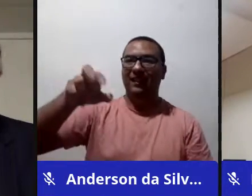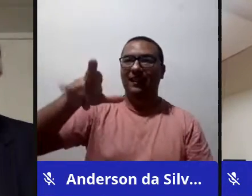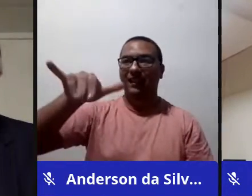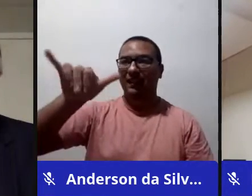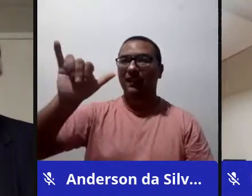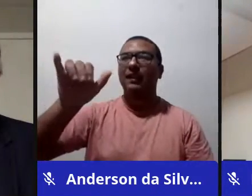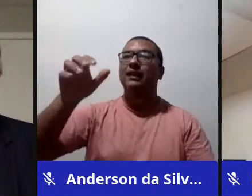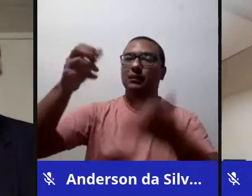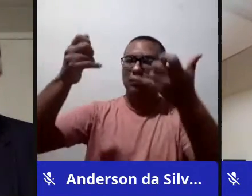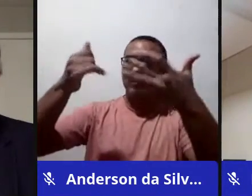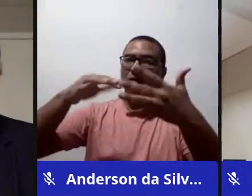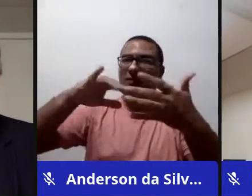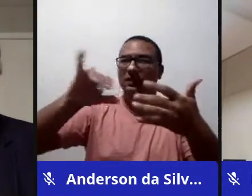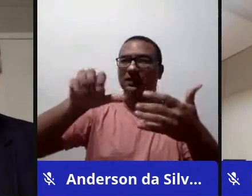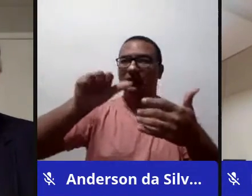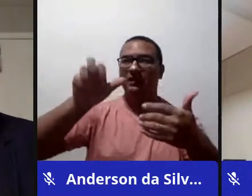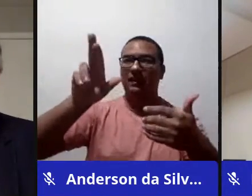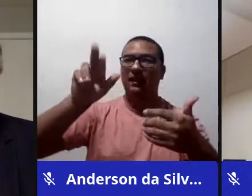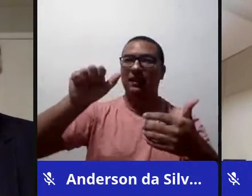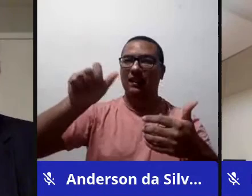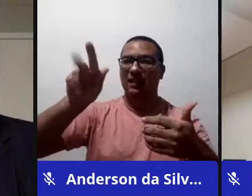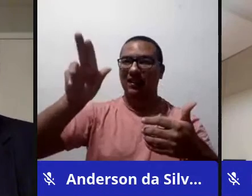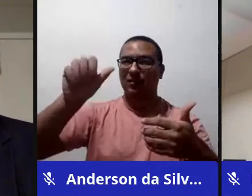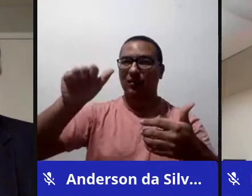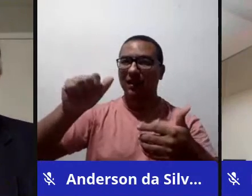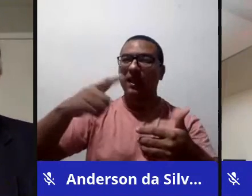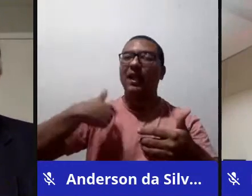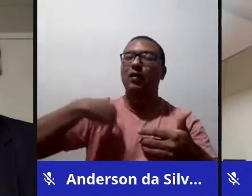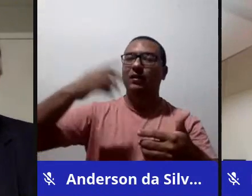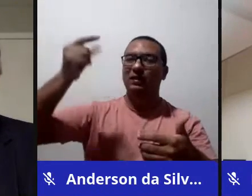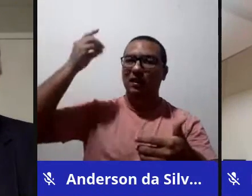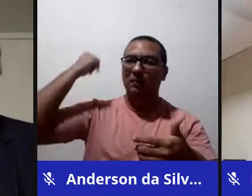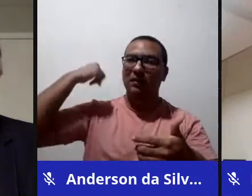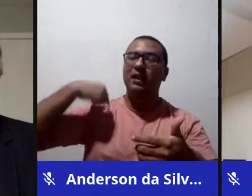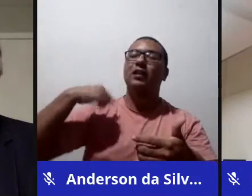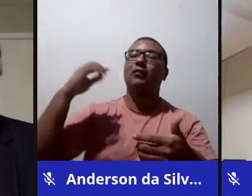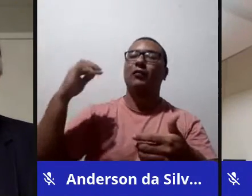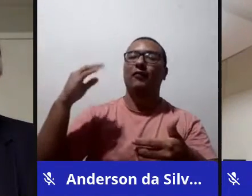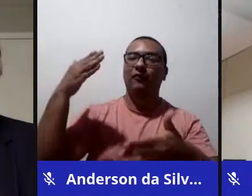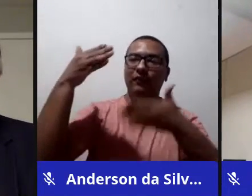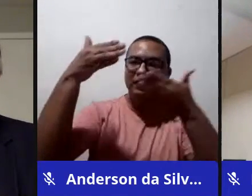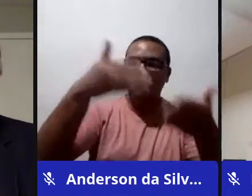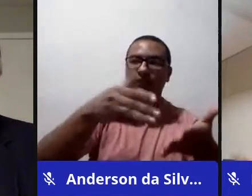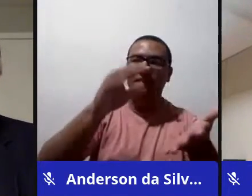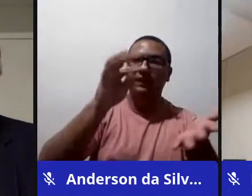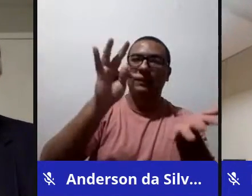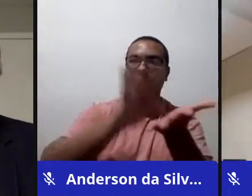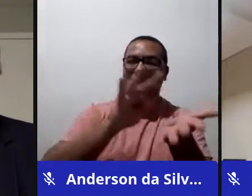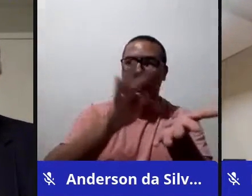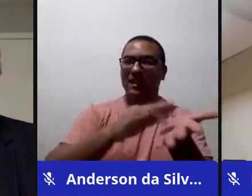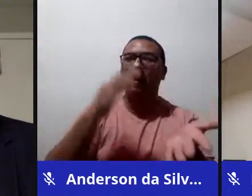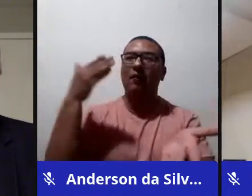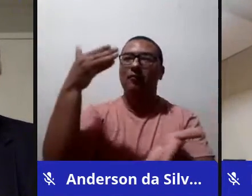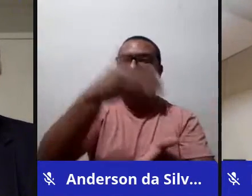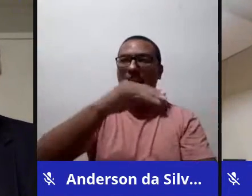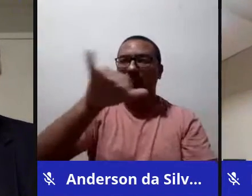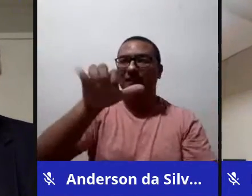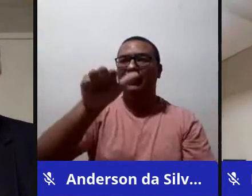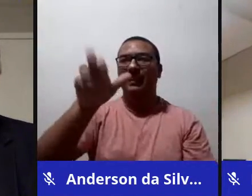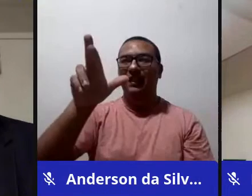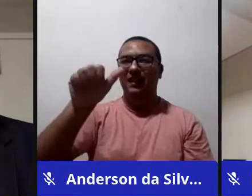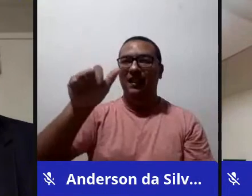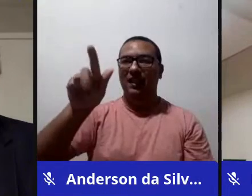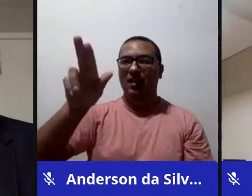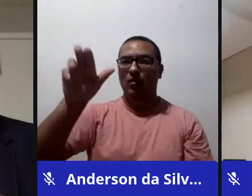minha primeira visita técnica enquanto estudante foi em Jaraguá do Sul. Eu saí do Paraná e fui lá em Jaraguá conhecer